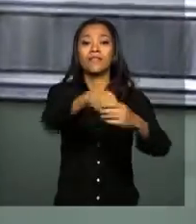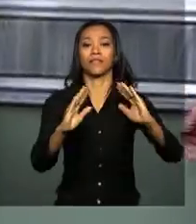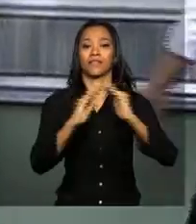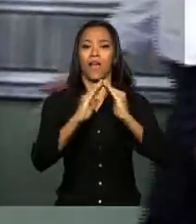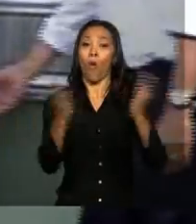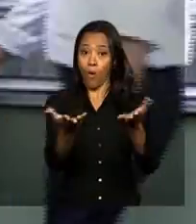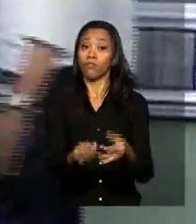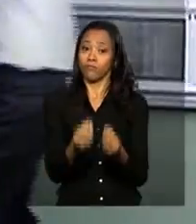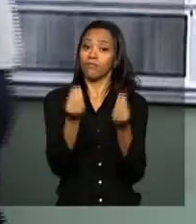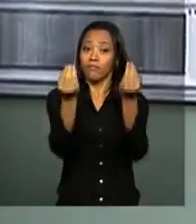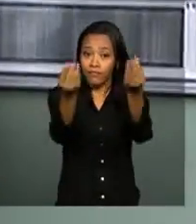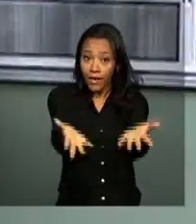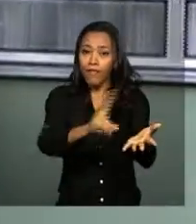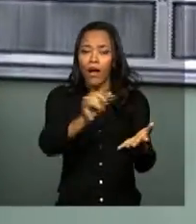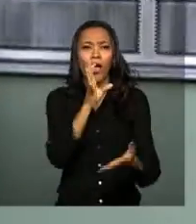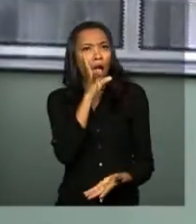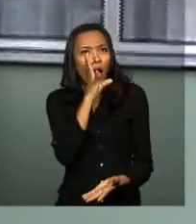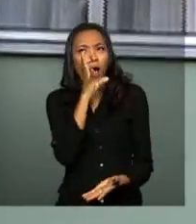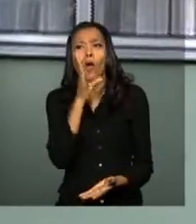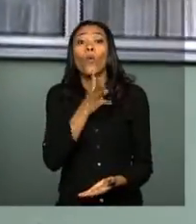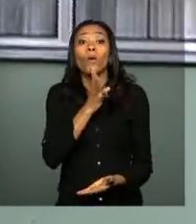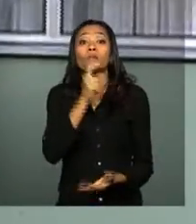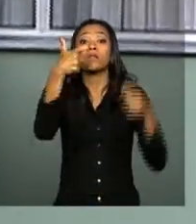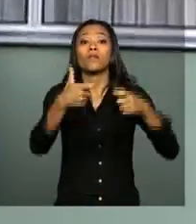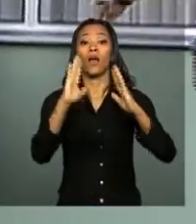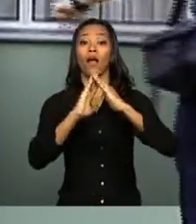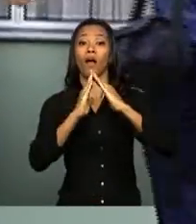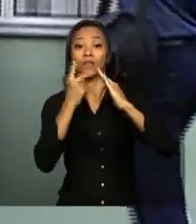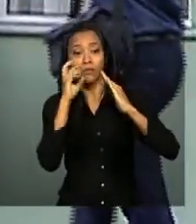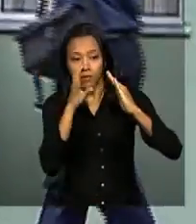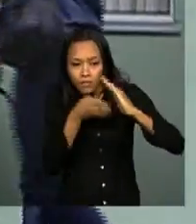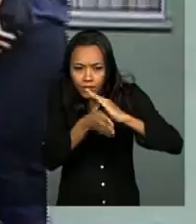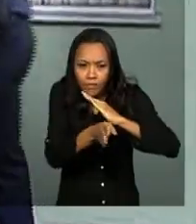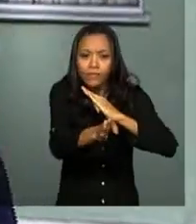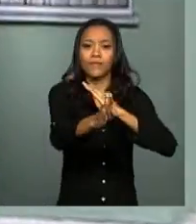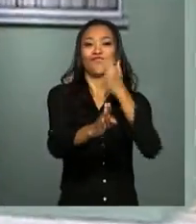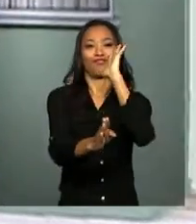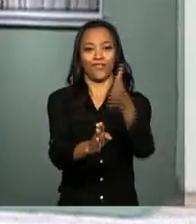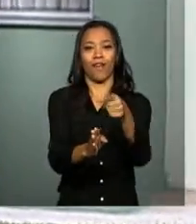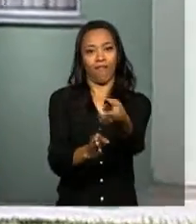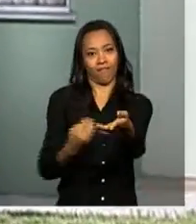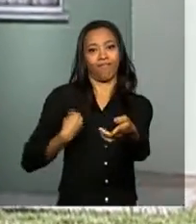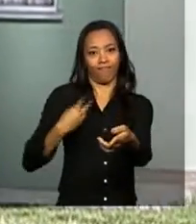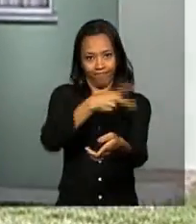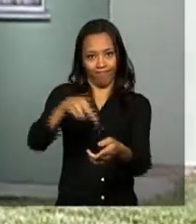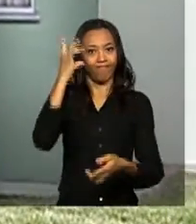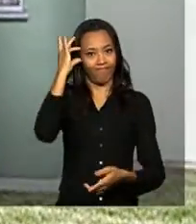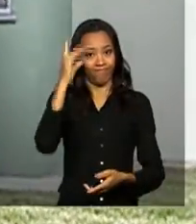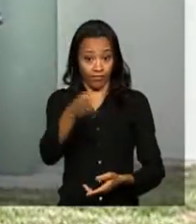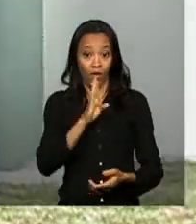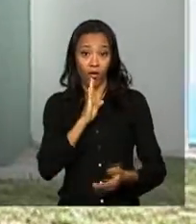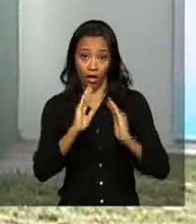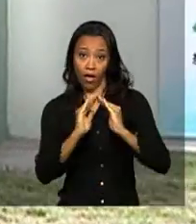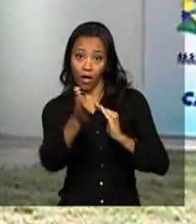ela vai visitar as instalações acaba de entrar portanto a presidenta nesta casa é uma